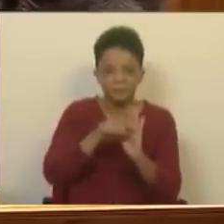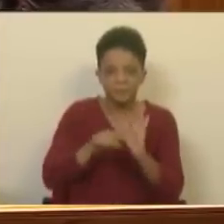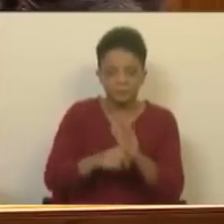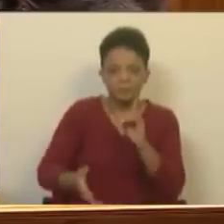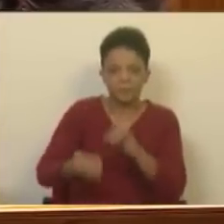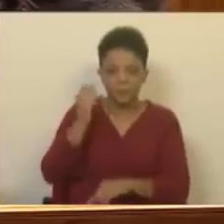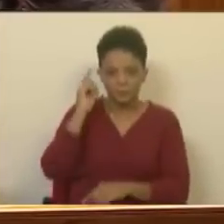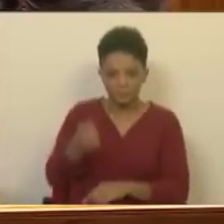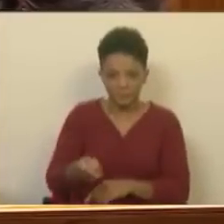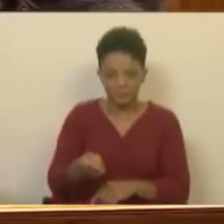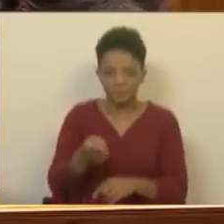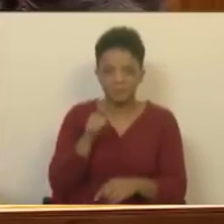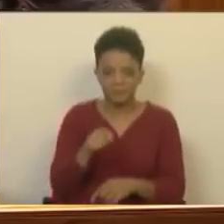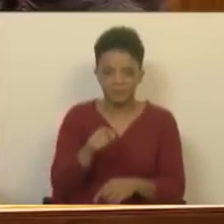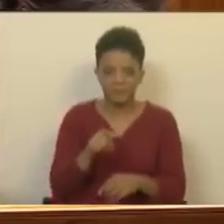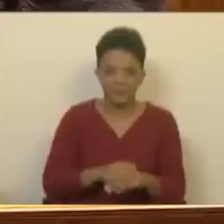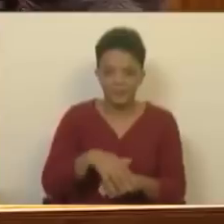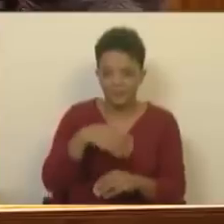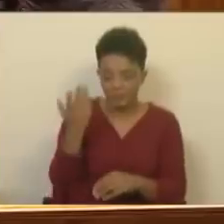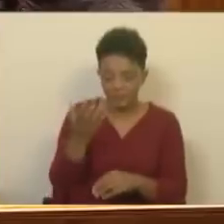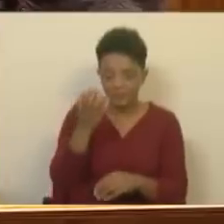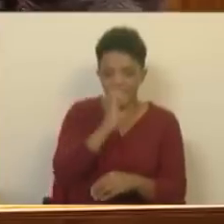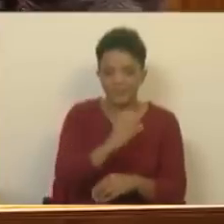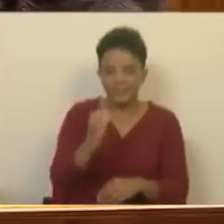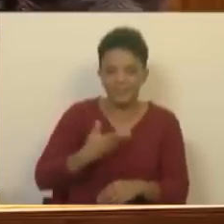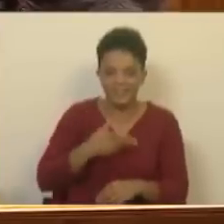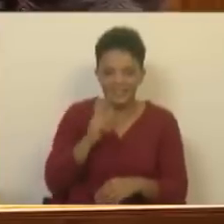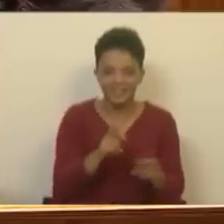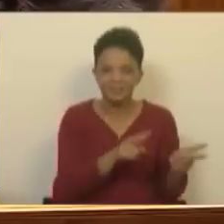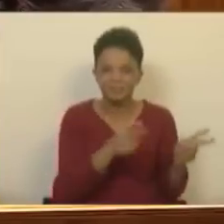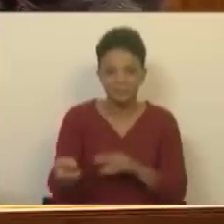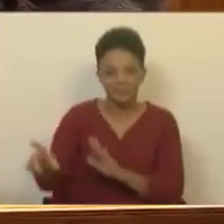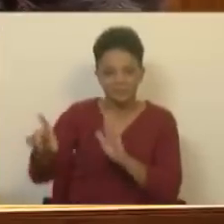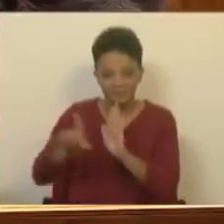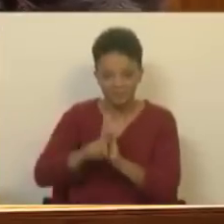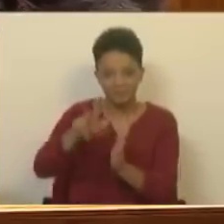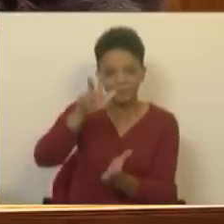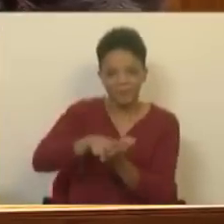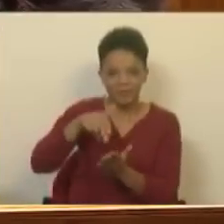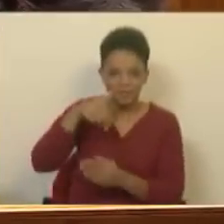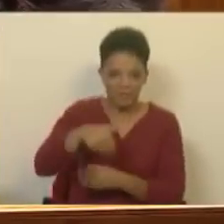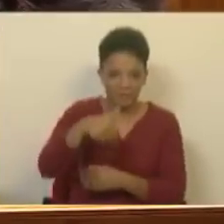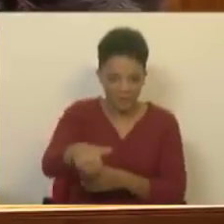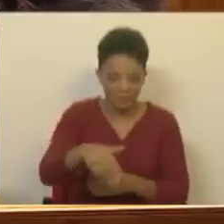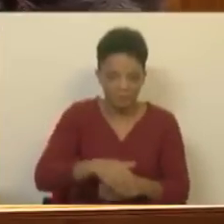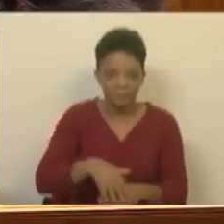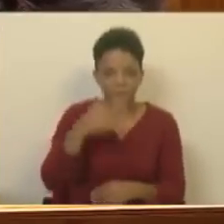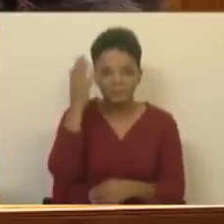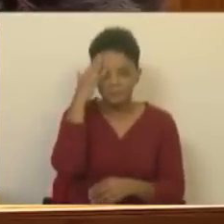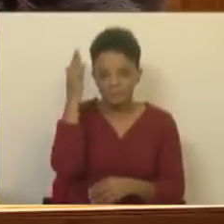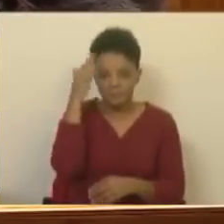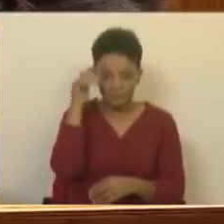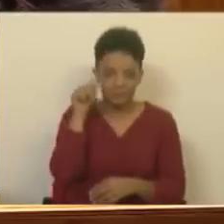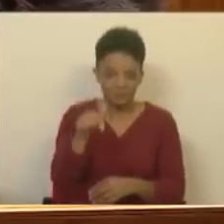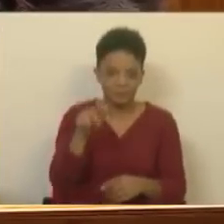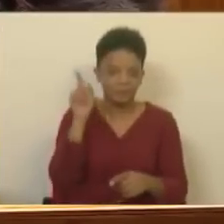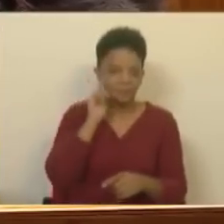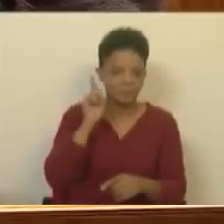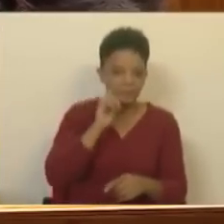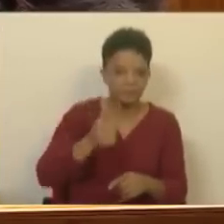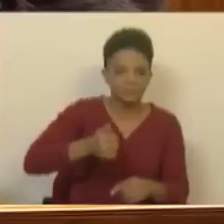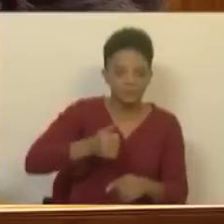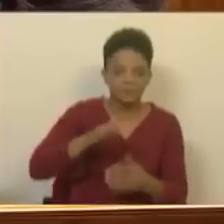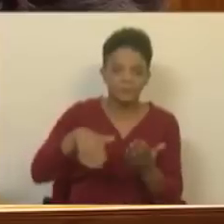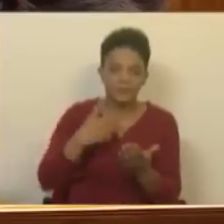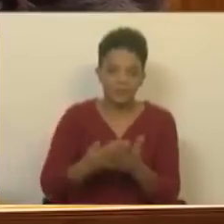é transferido para as competências das ccdr nós temos da lei que há de ser aprovada as competências que são indispensáveis